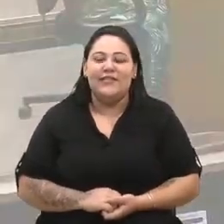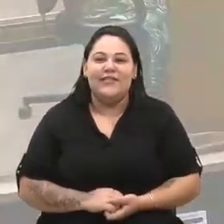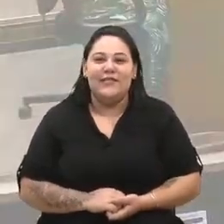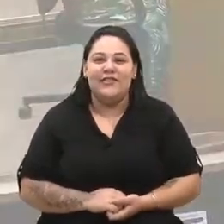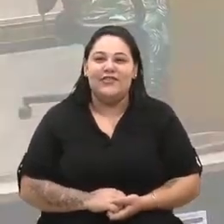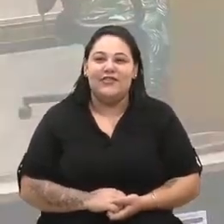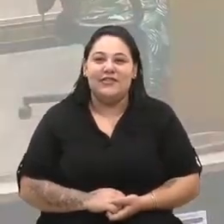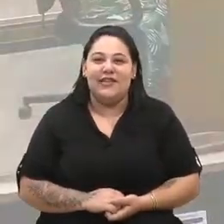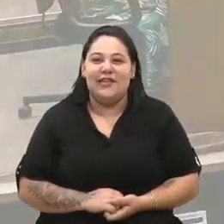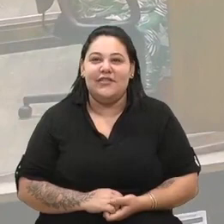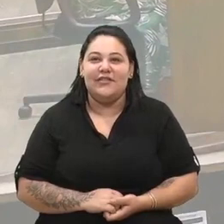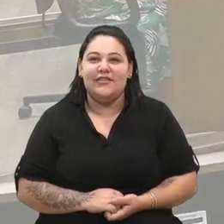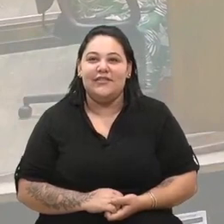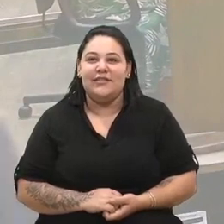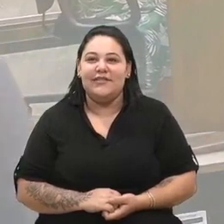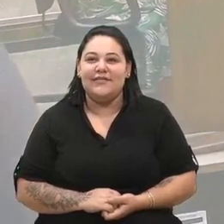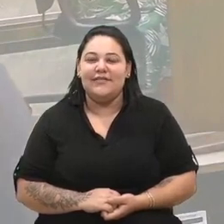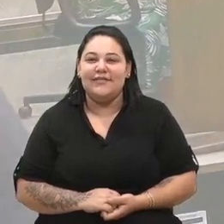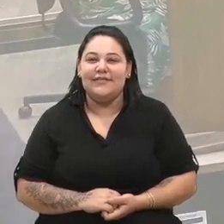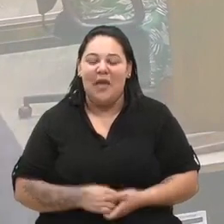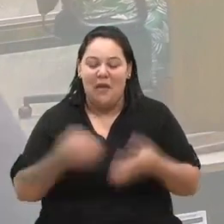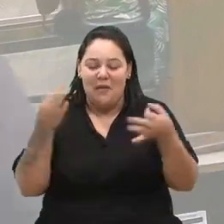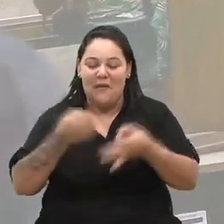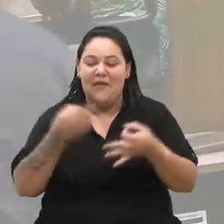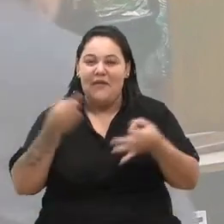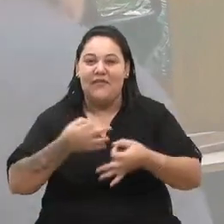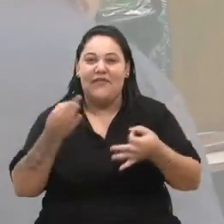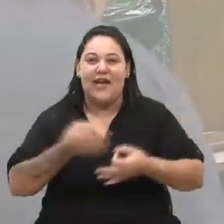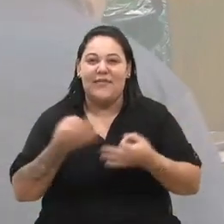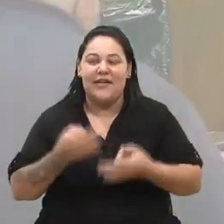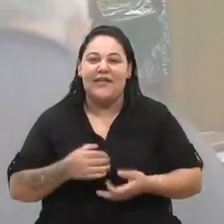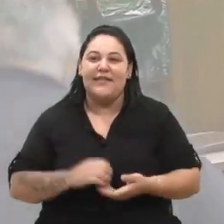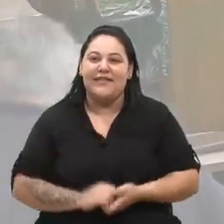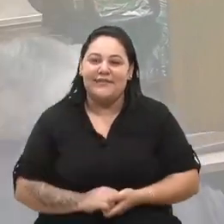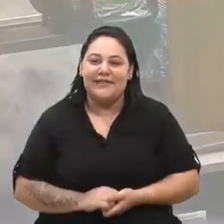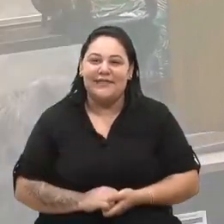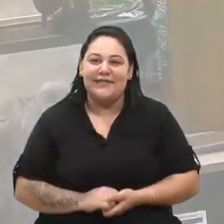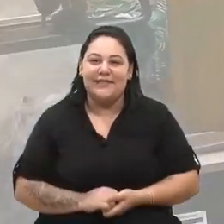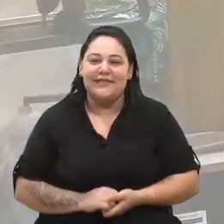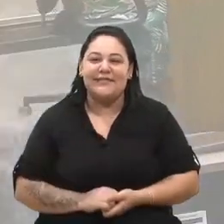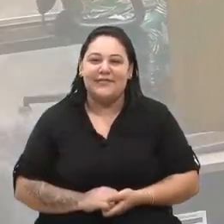Tá feito também, vereadora Corina. Agora, com a palavra em discussão, o vereador Adriano Bressan.